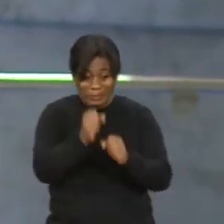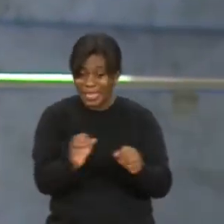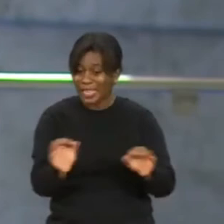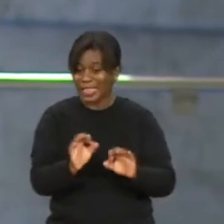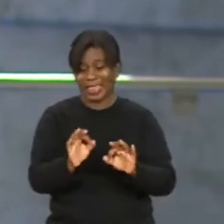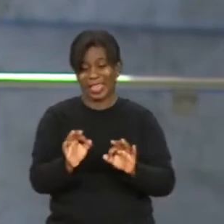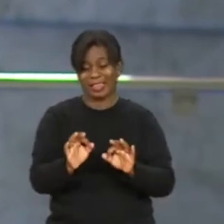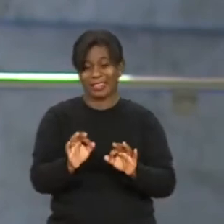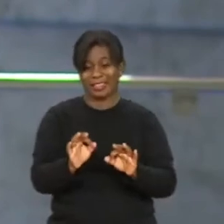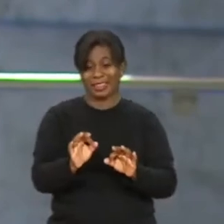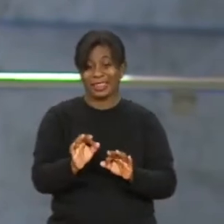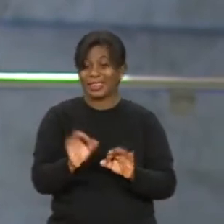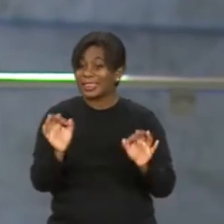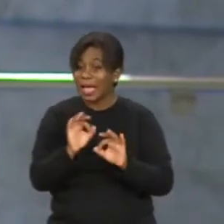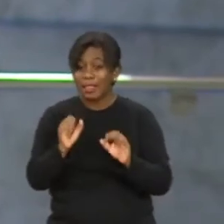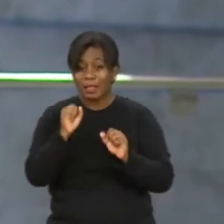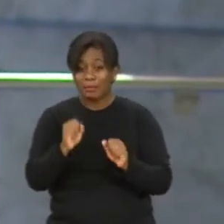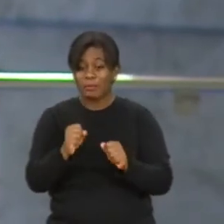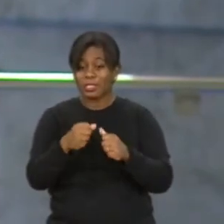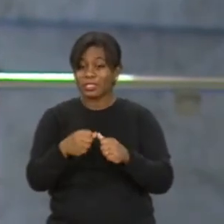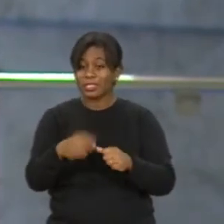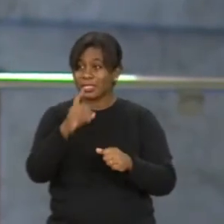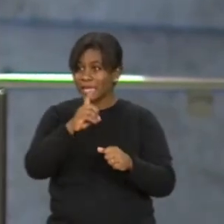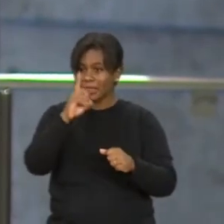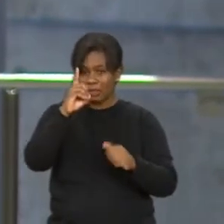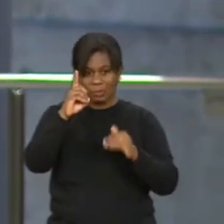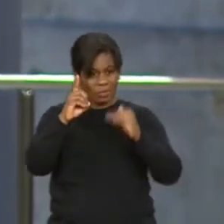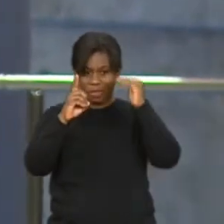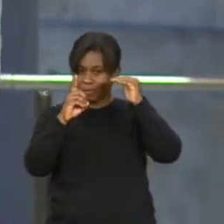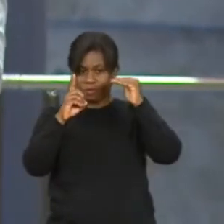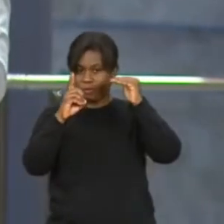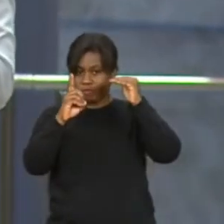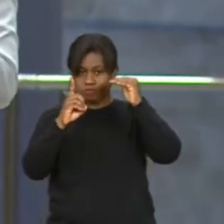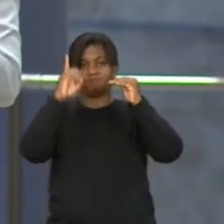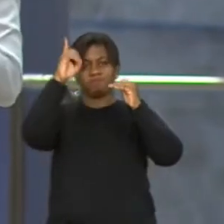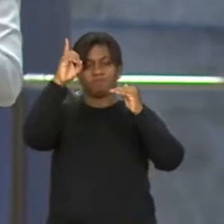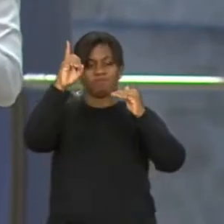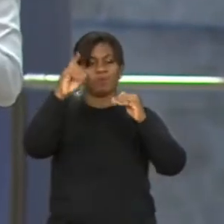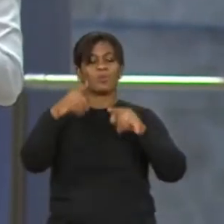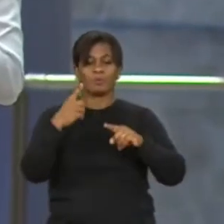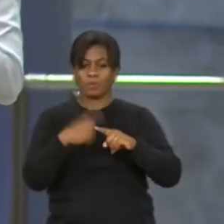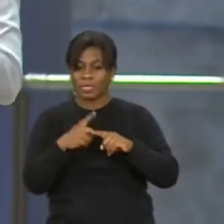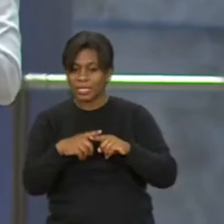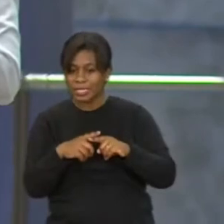coloque nada acima de Deus, porque o seu pai quase ficava no altar.